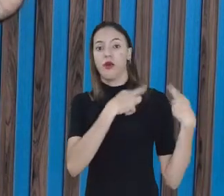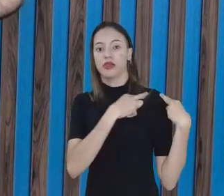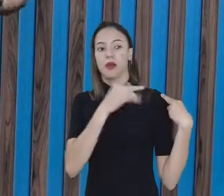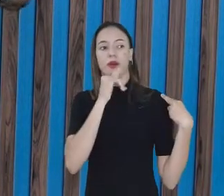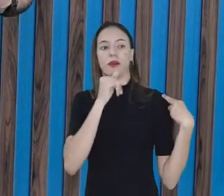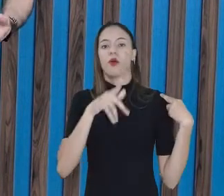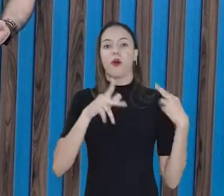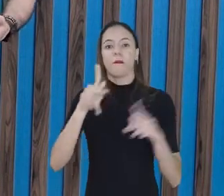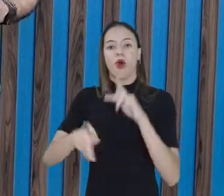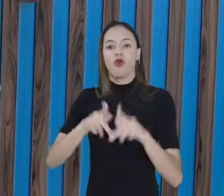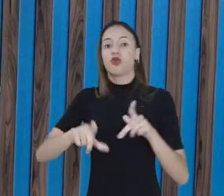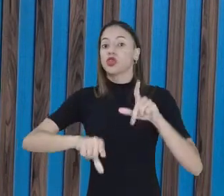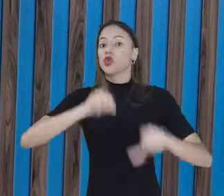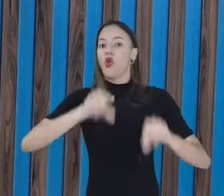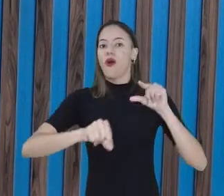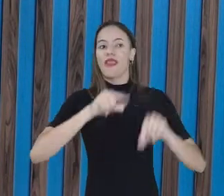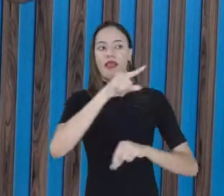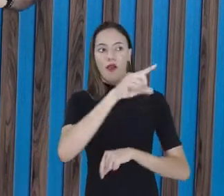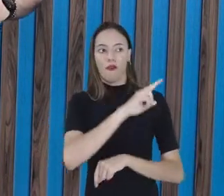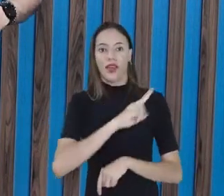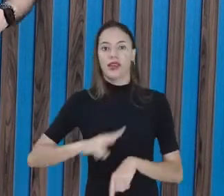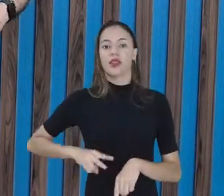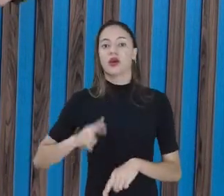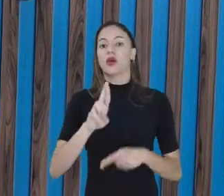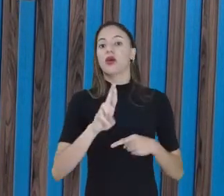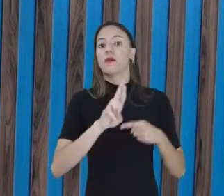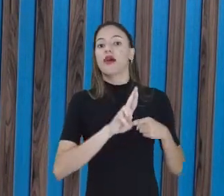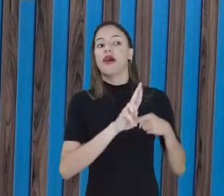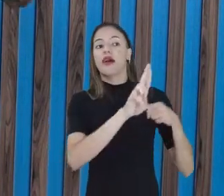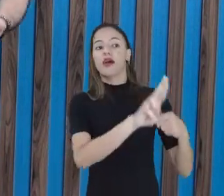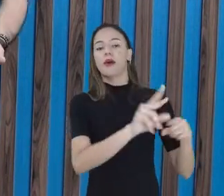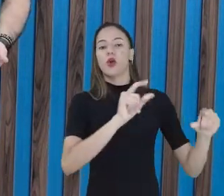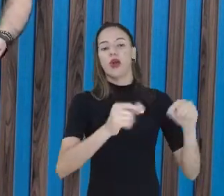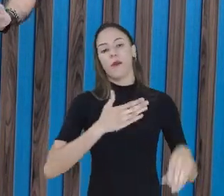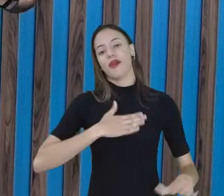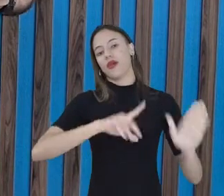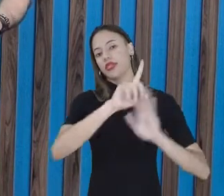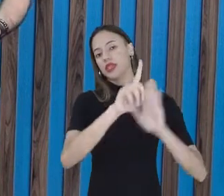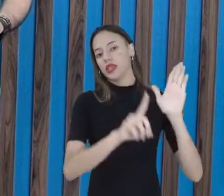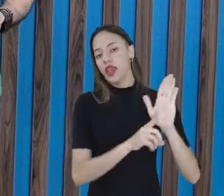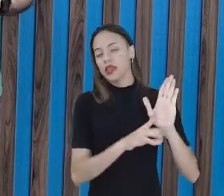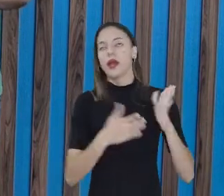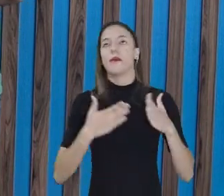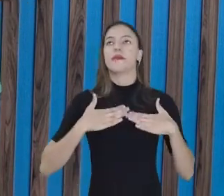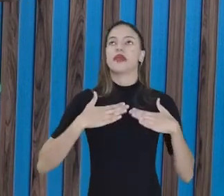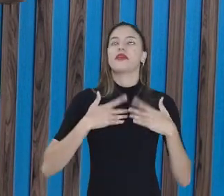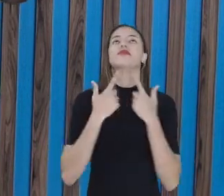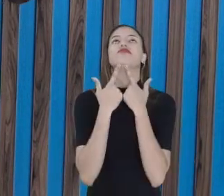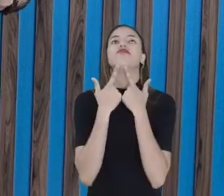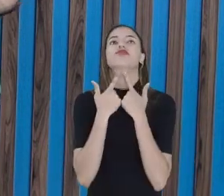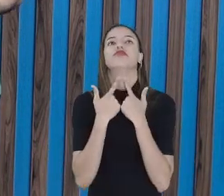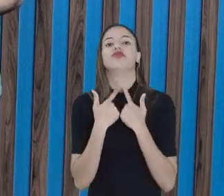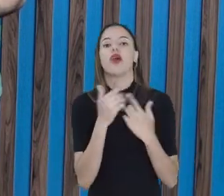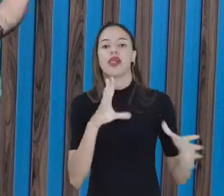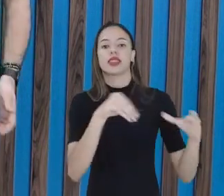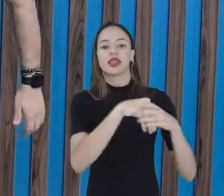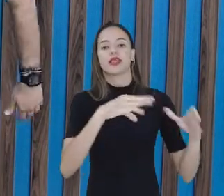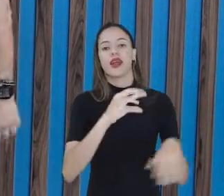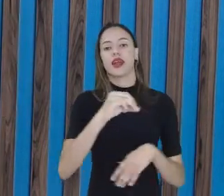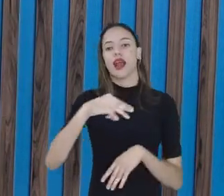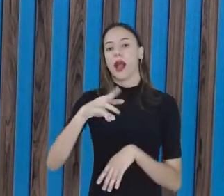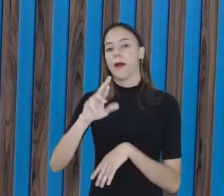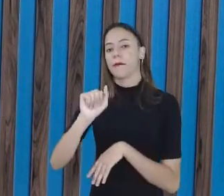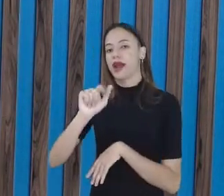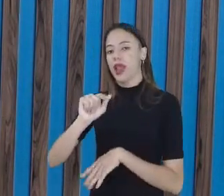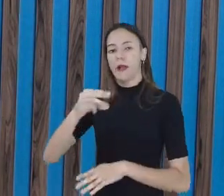pela população, né, para representar os seus direitos e anseios ali na Câmara Municipal, ok?